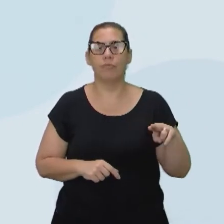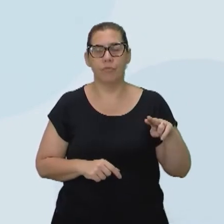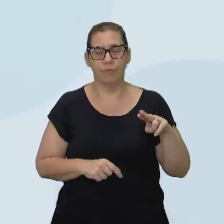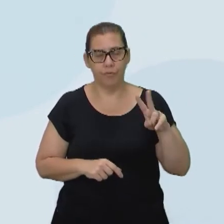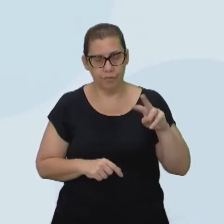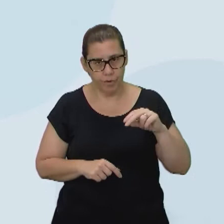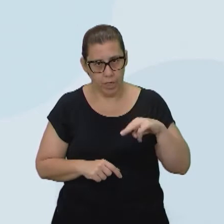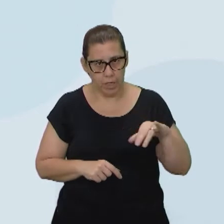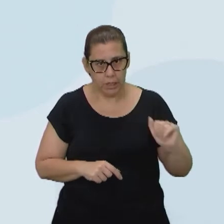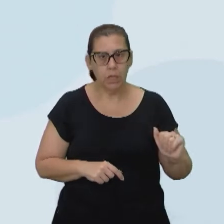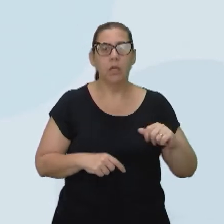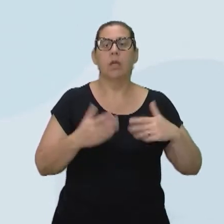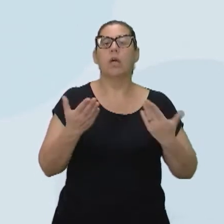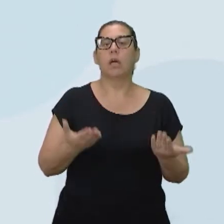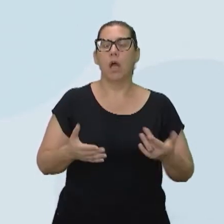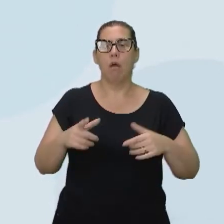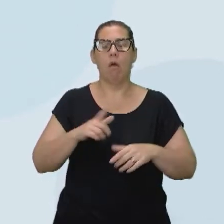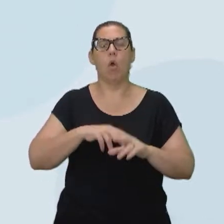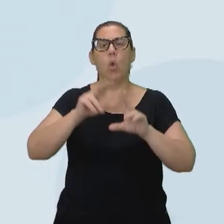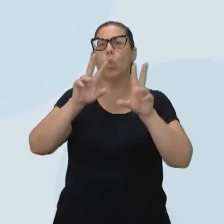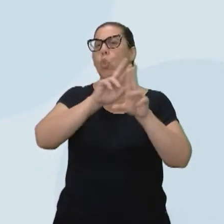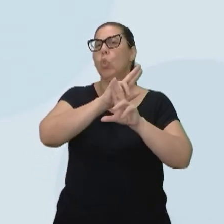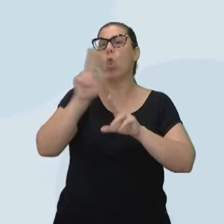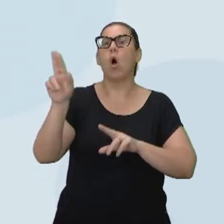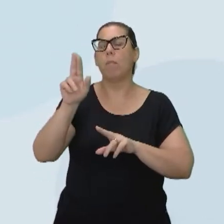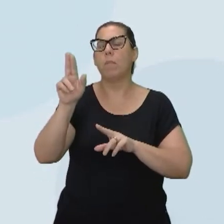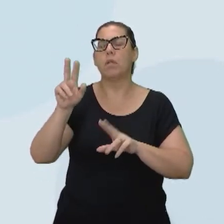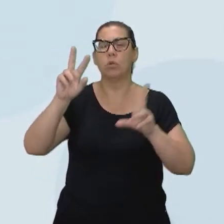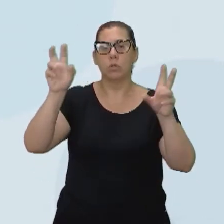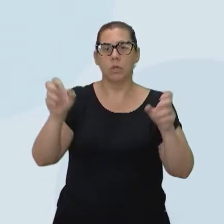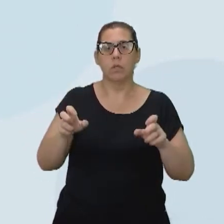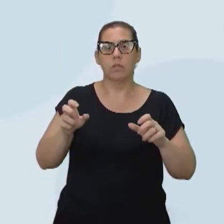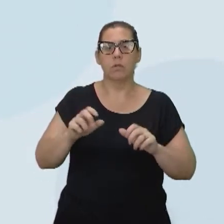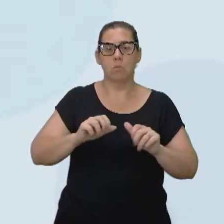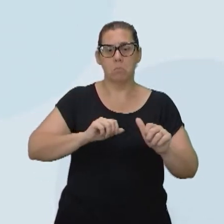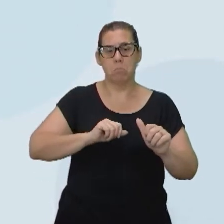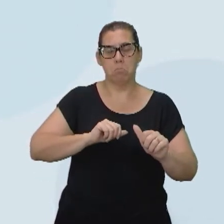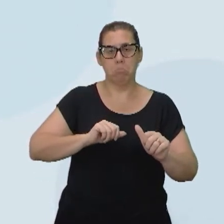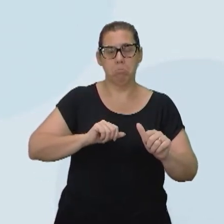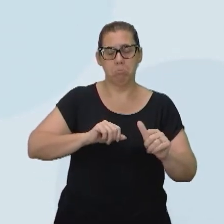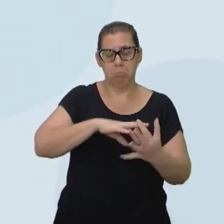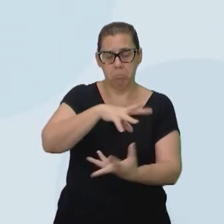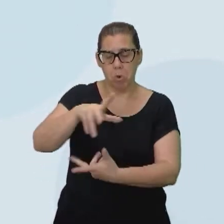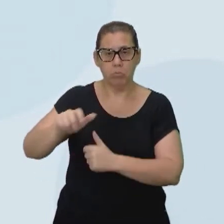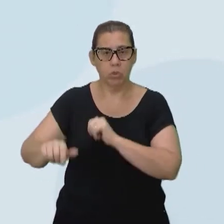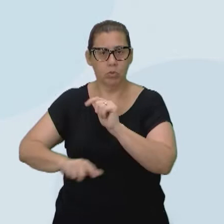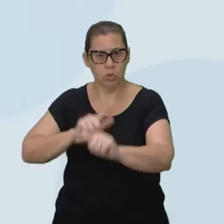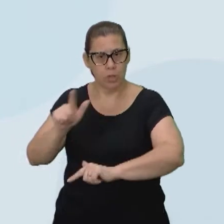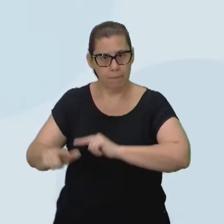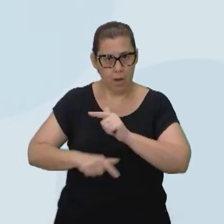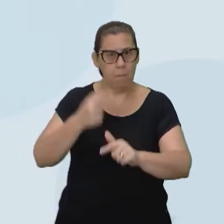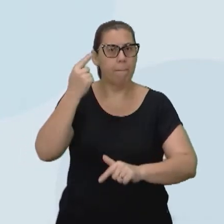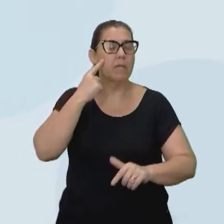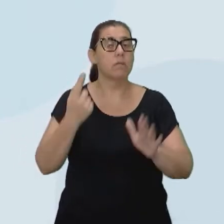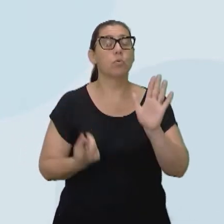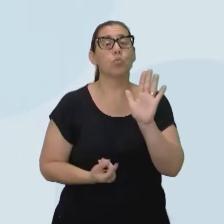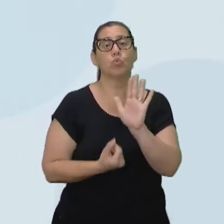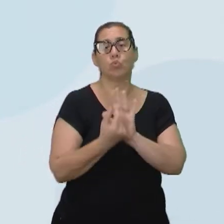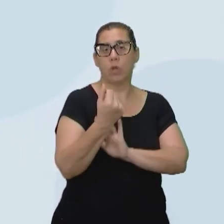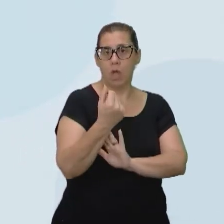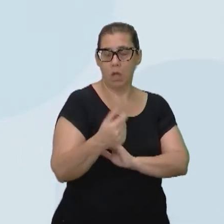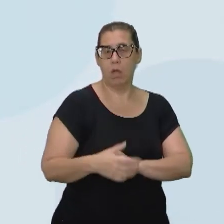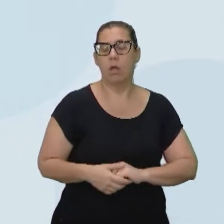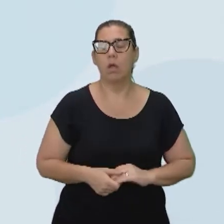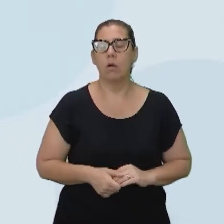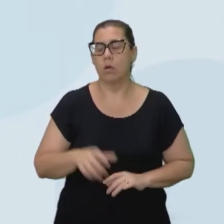tá? O nome do texto é As Mutações no Mundo do Trabalho na Era da Mundialização do Capital. Então,